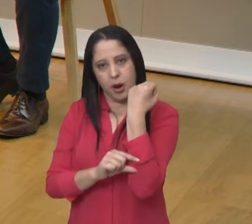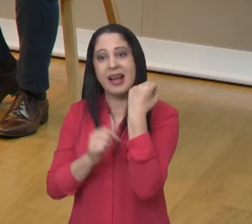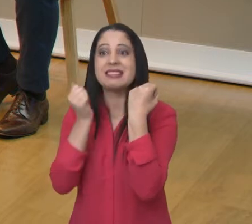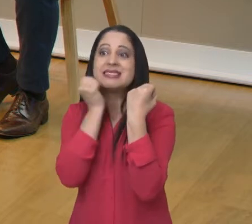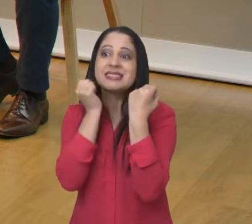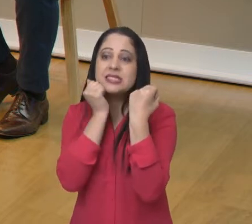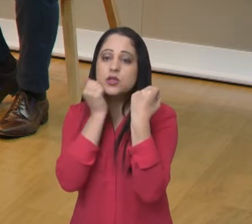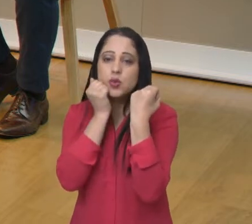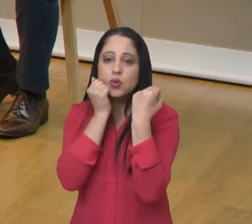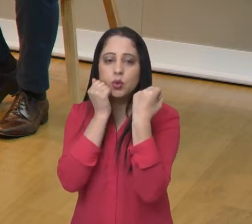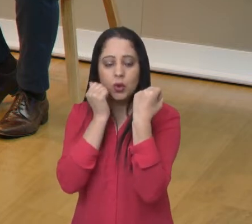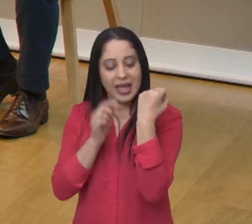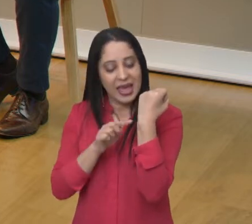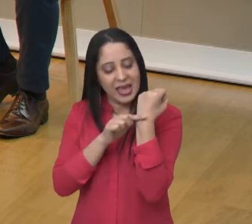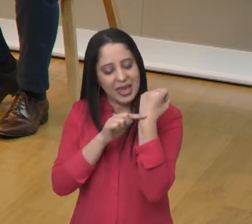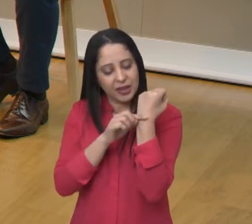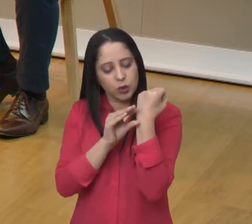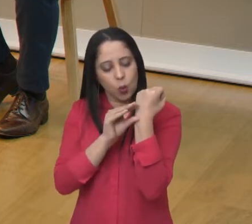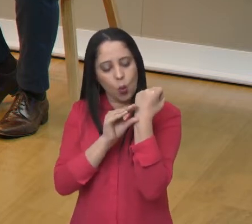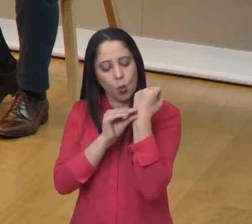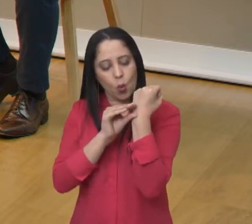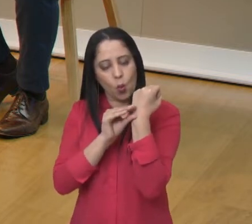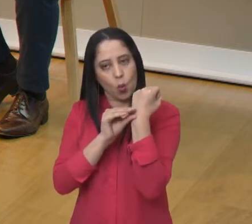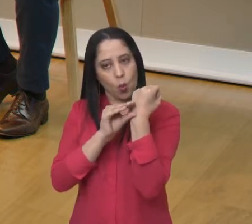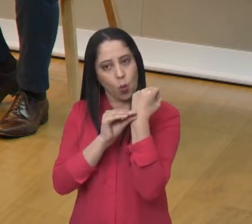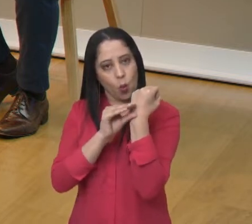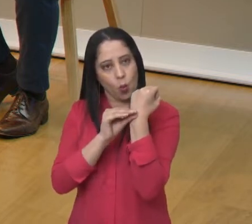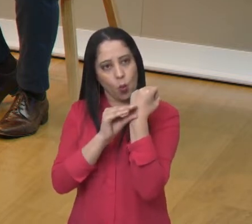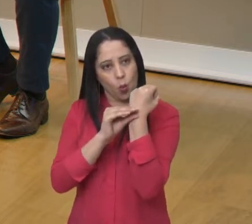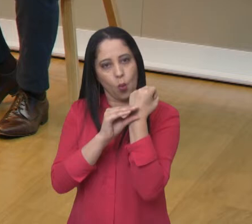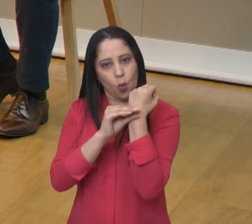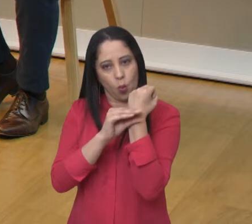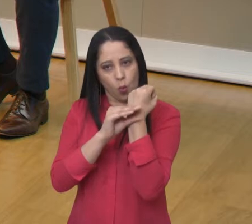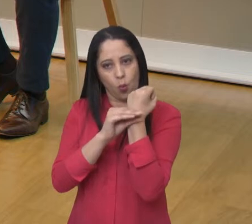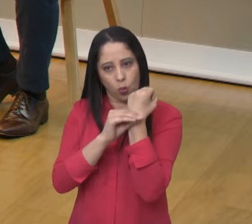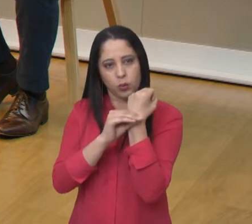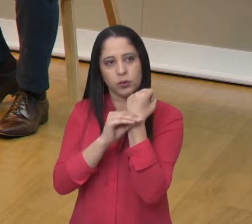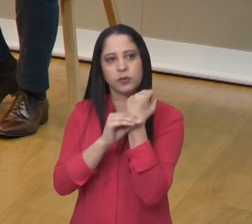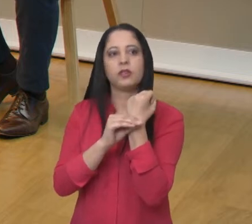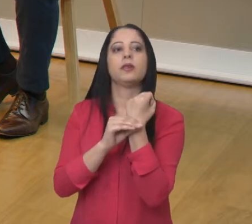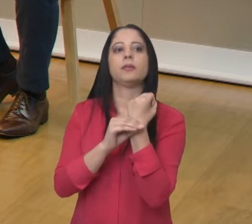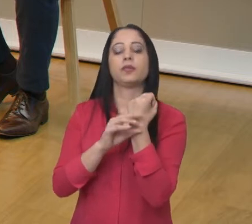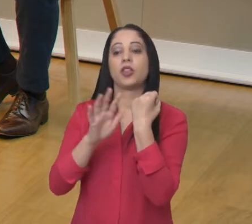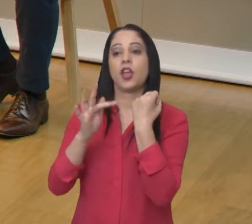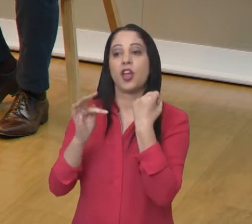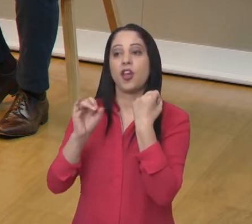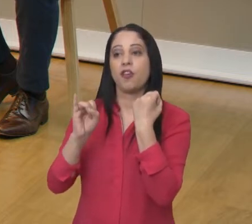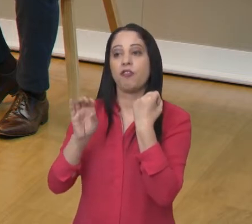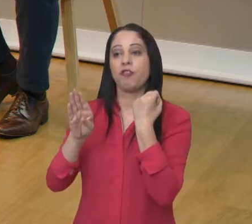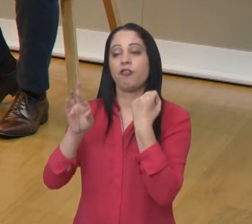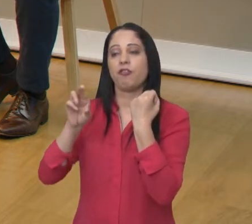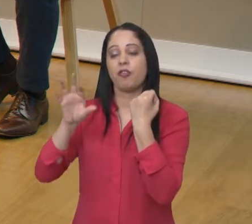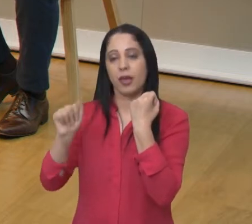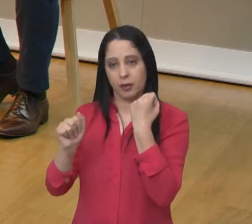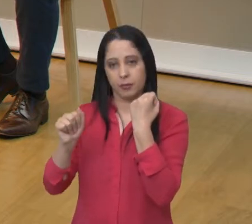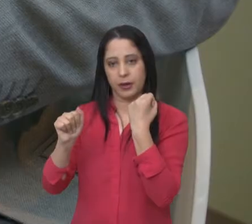tecido fibrocartilaginoso que ele tem a função de amortecimento entre essas vértebras, diminuir o impacto. A hérnia de disco, o